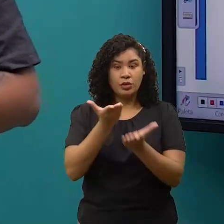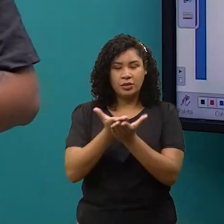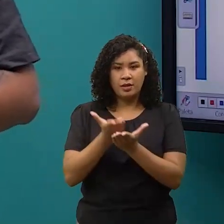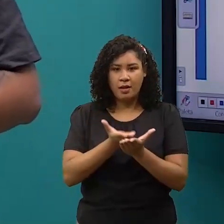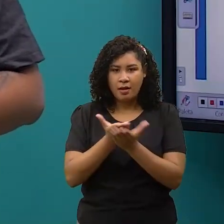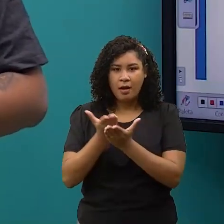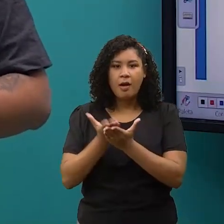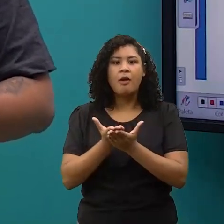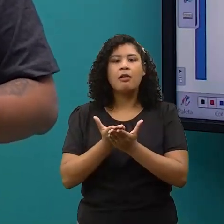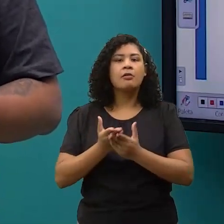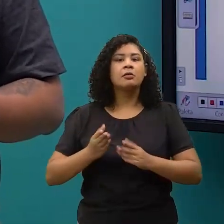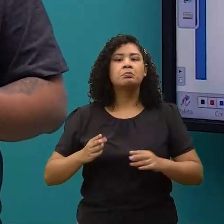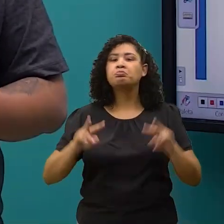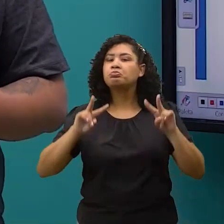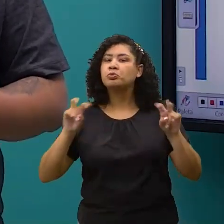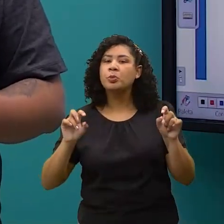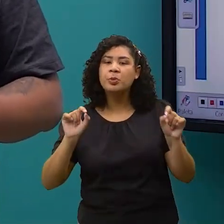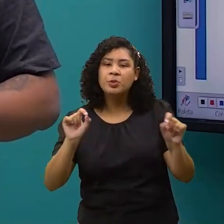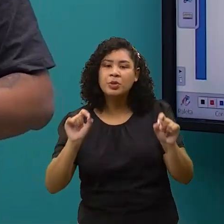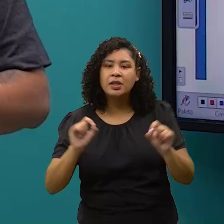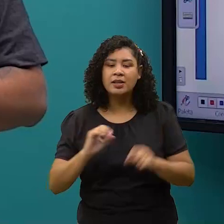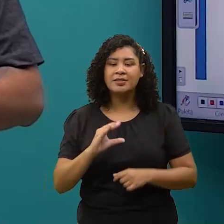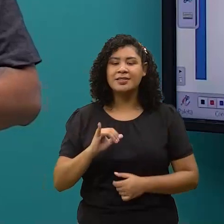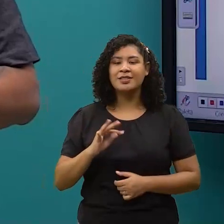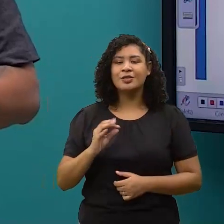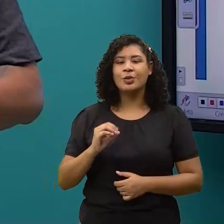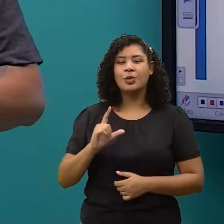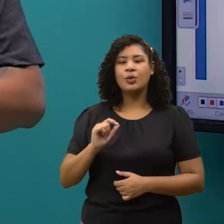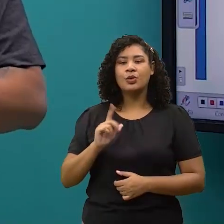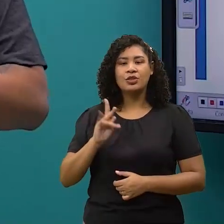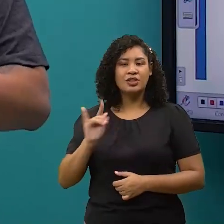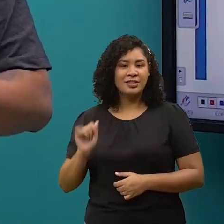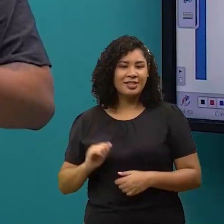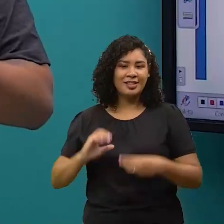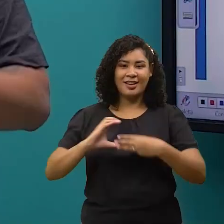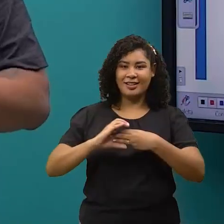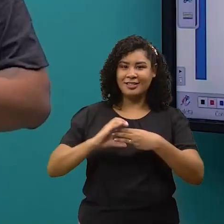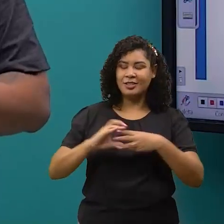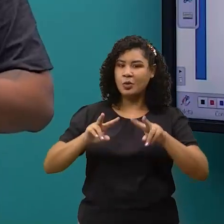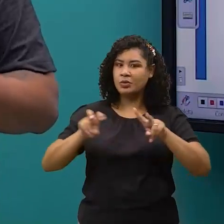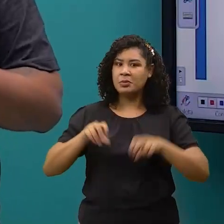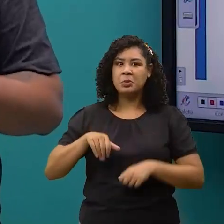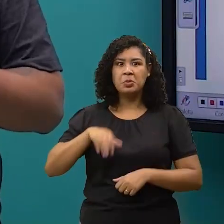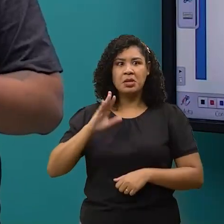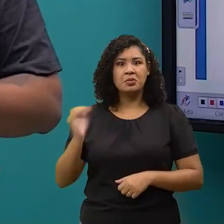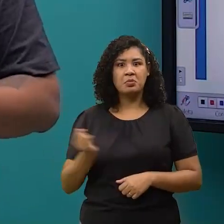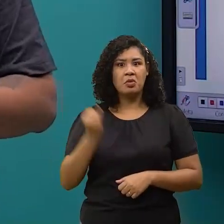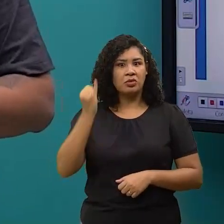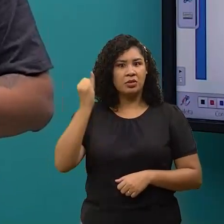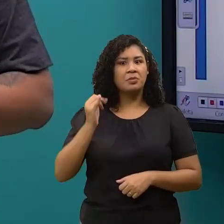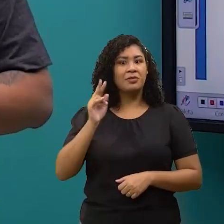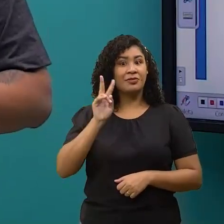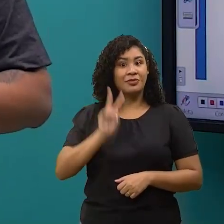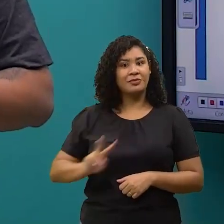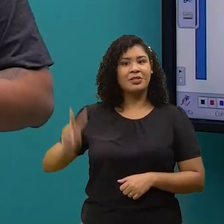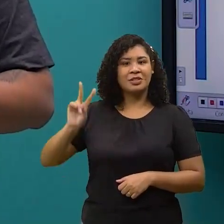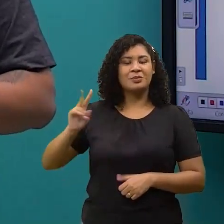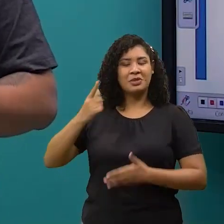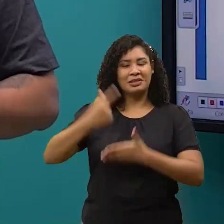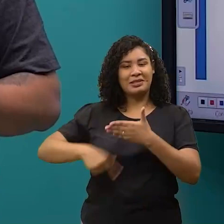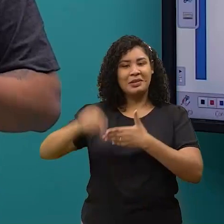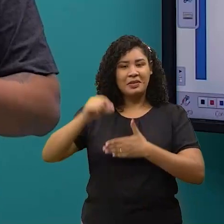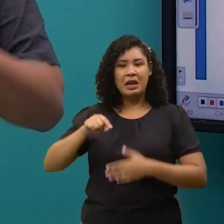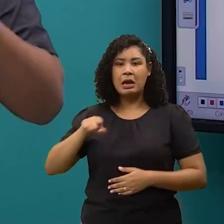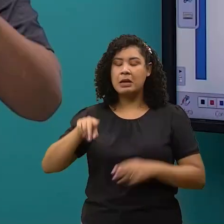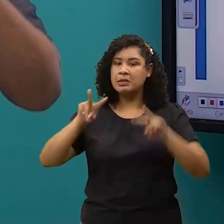um pouco sobre a citologia, que é um dos assuntos mais importantes para o vestibular da UEA. É o